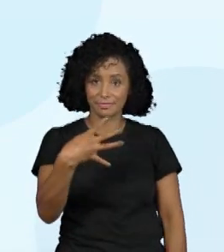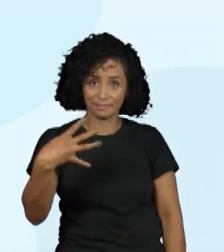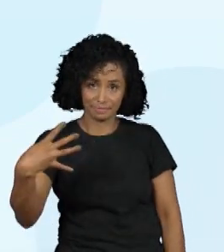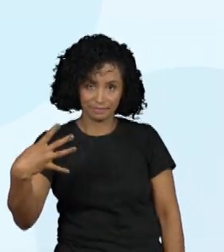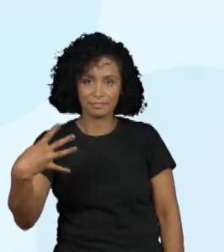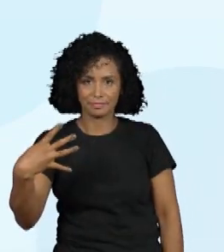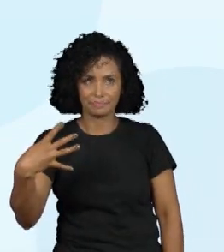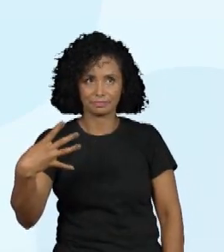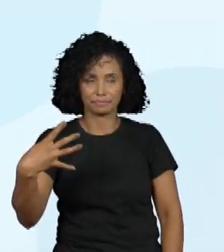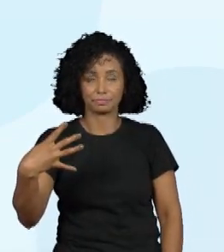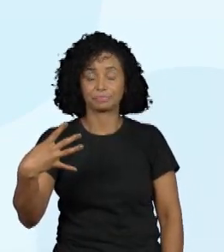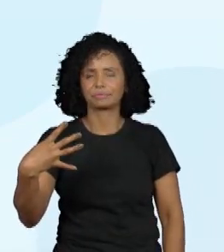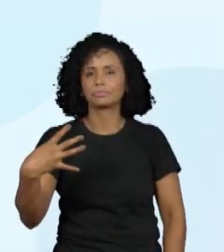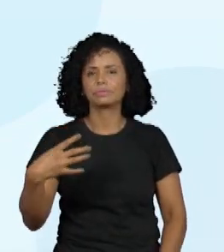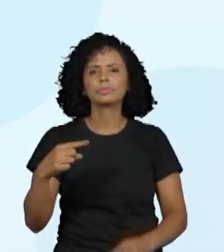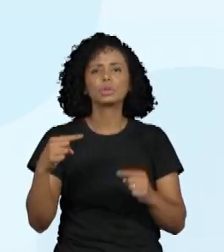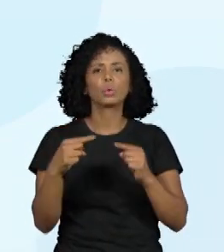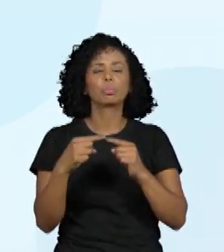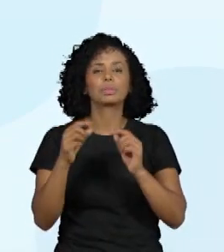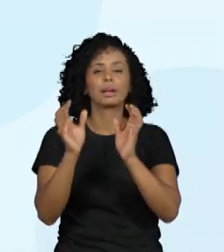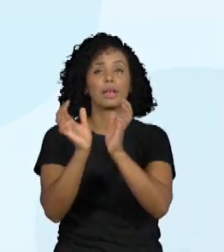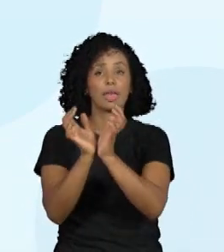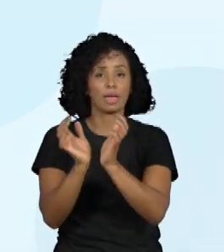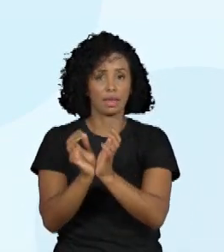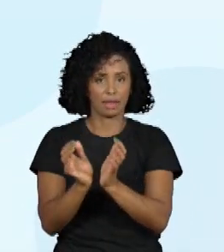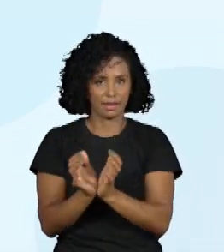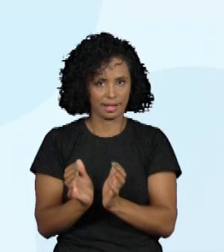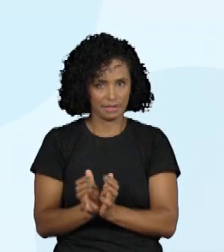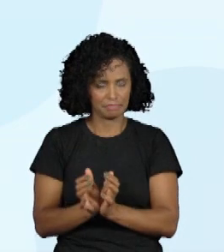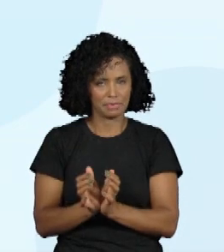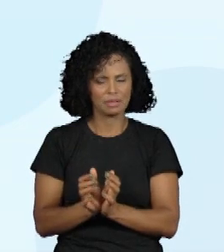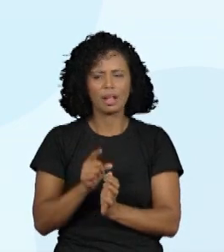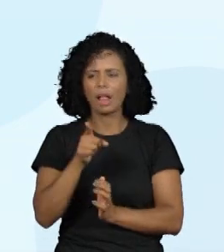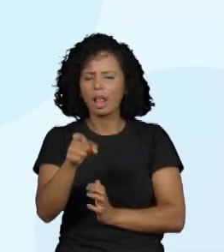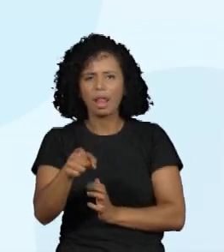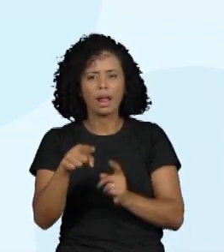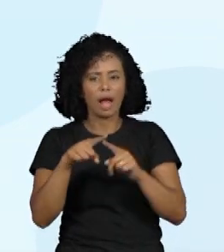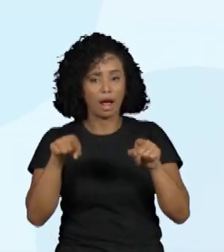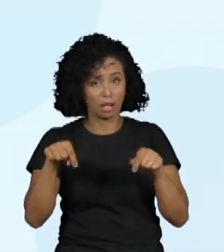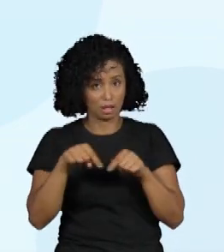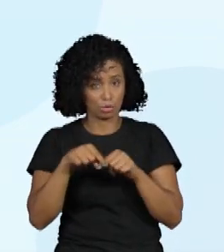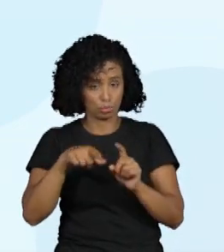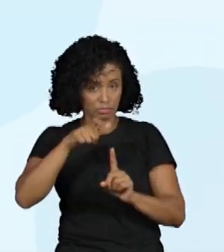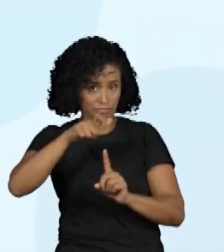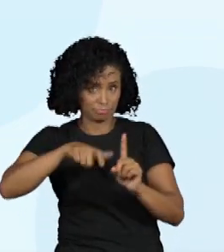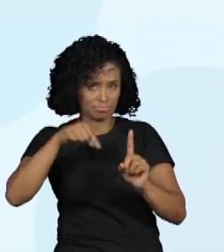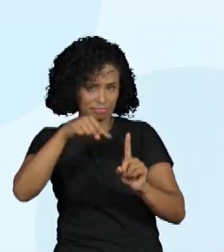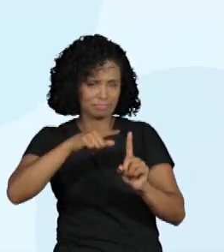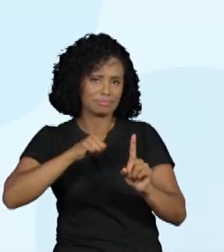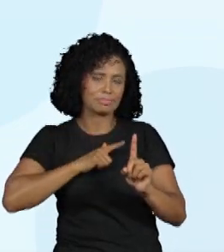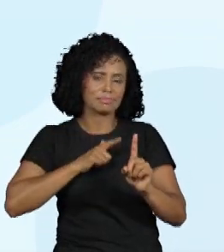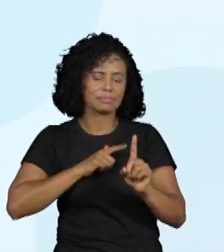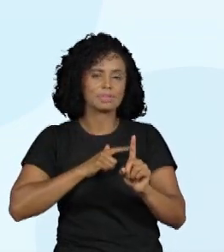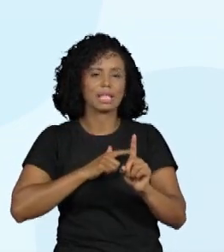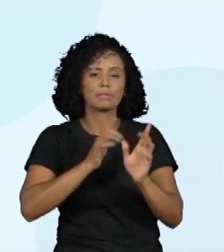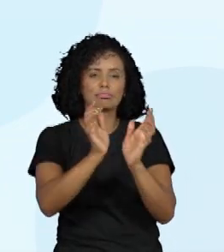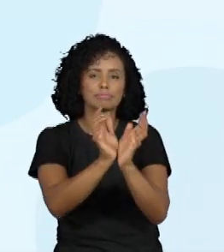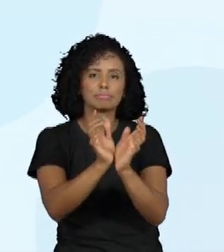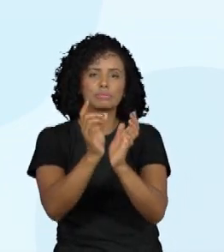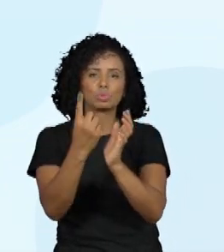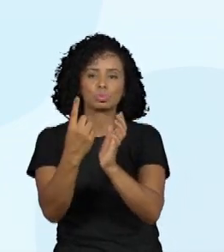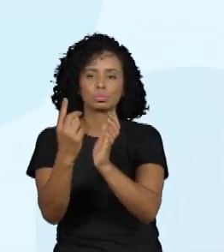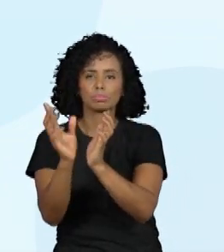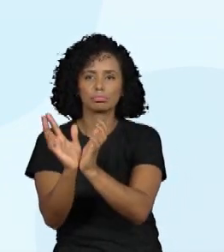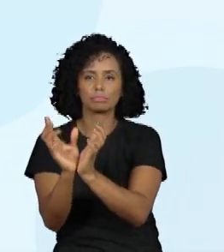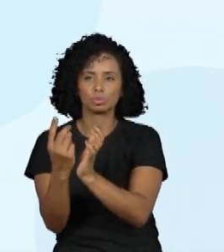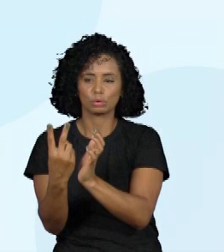tabela das equipes. Então, nós tivemos lá na turma do Pedro 6 equipes diferentes, não é, Pro? Cada uma tinha uma cor. Então,